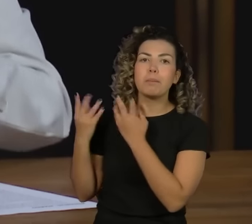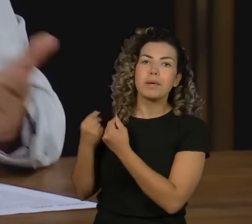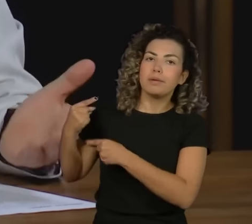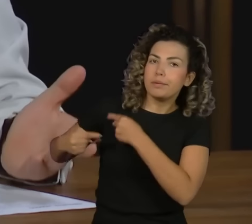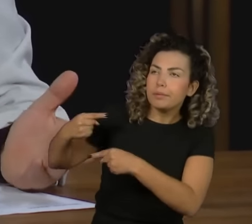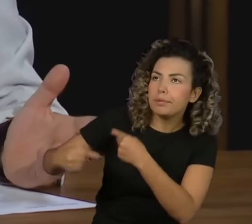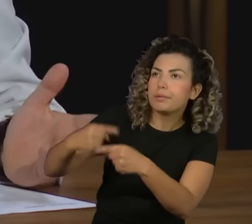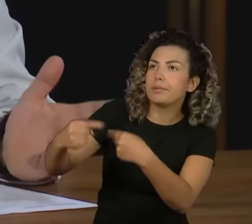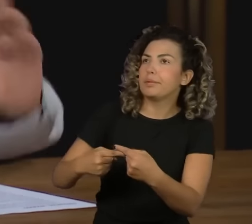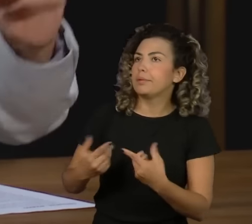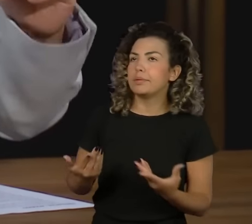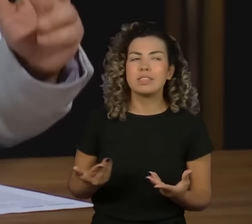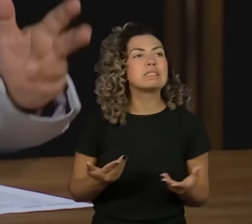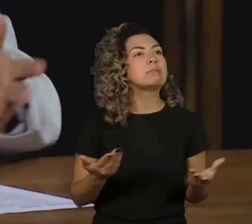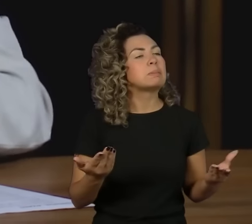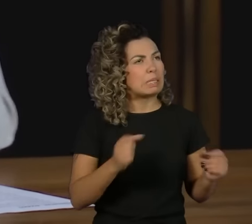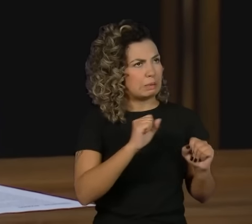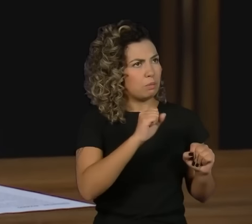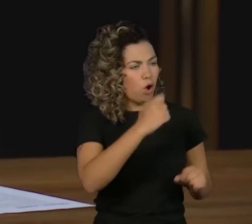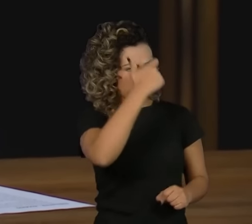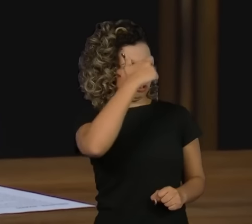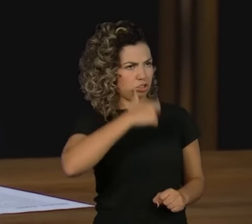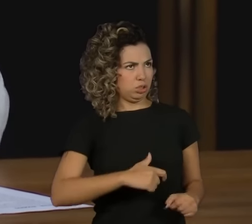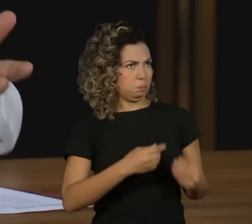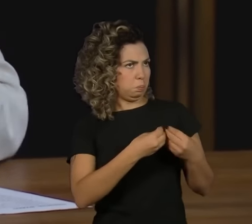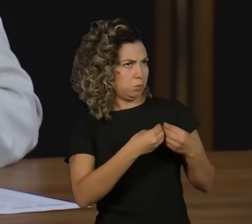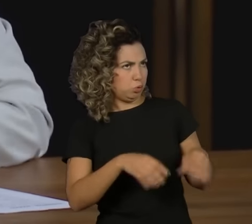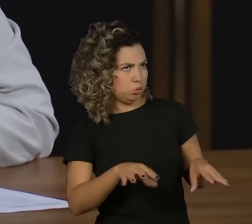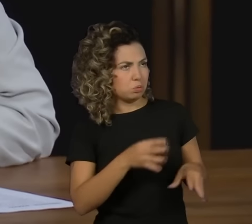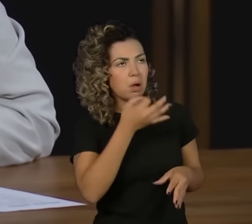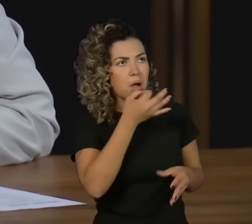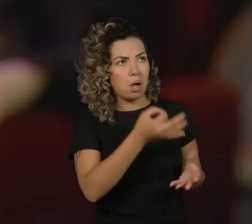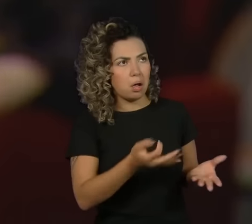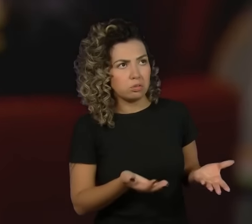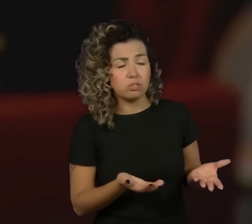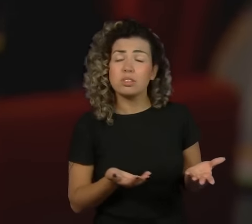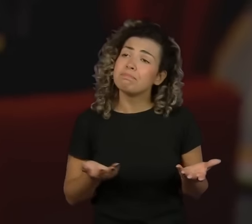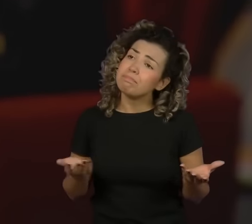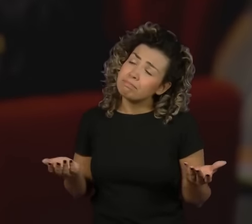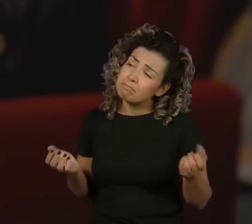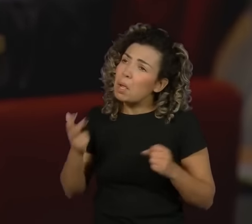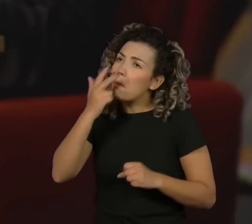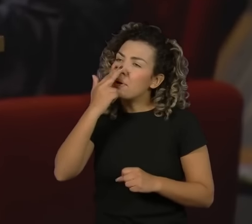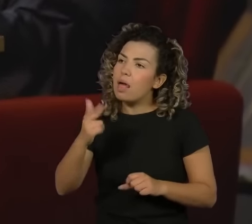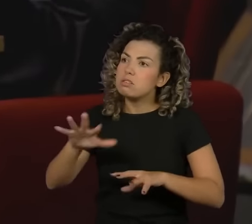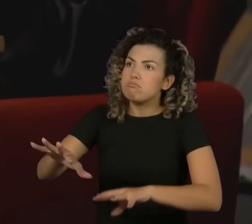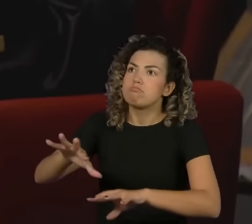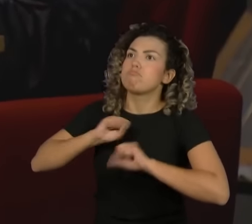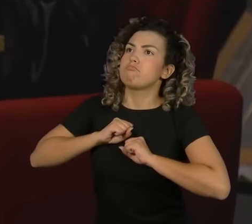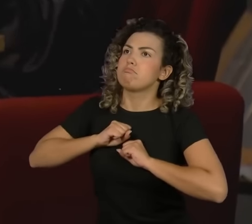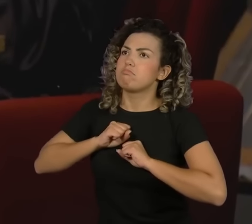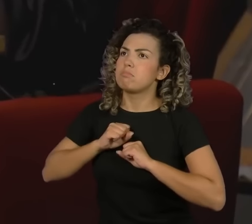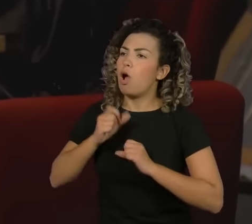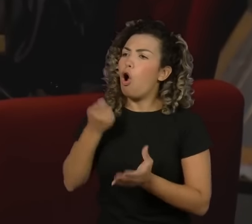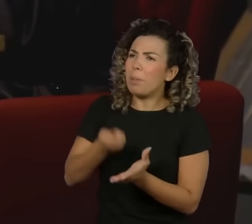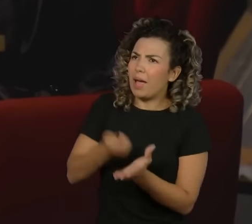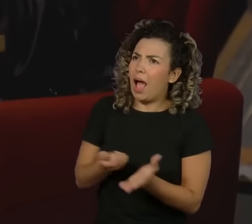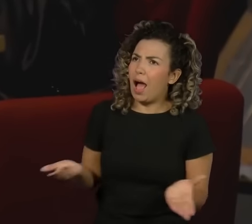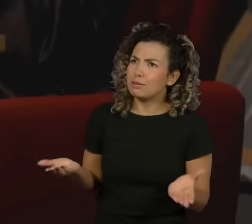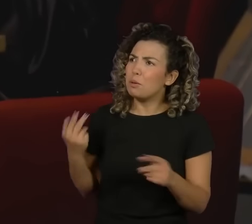para o próprio artista ou para a arte brasileira? Pois é, isso causa uma propriedade privada, né?